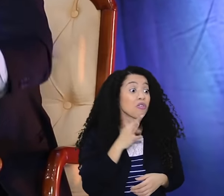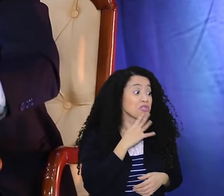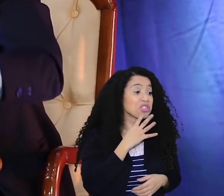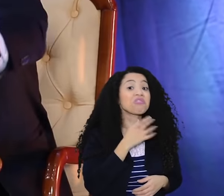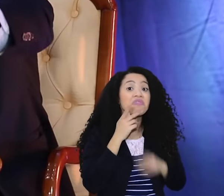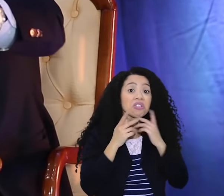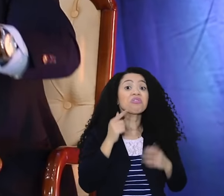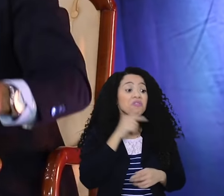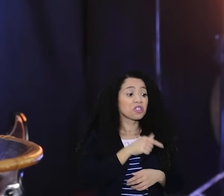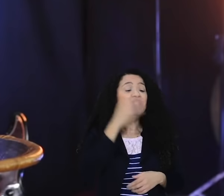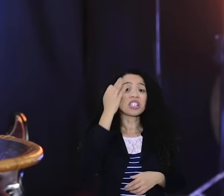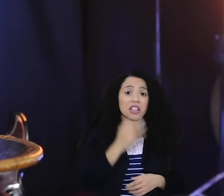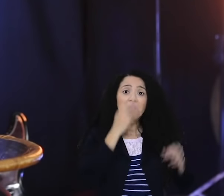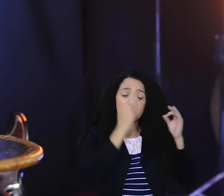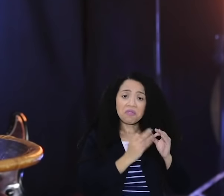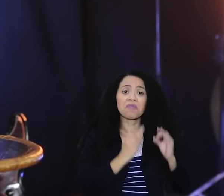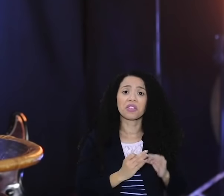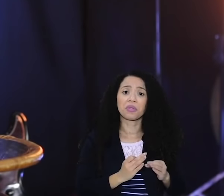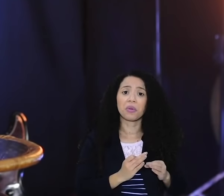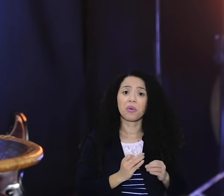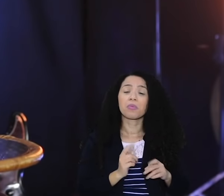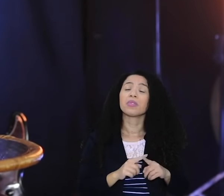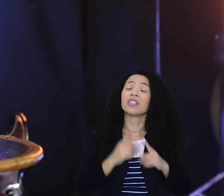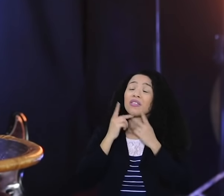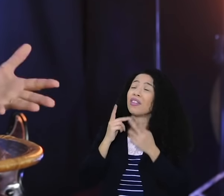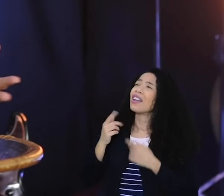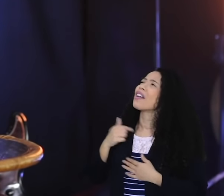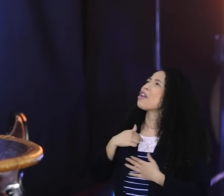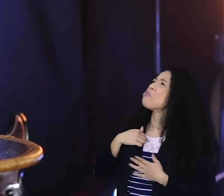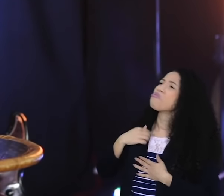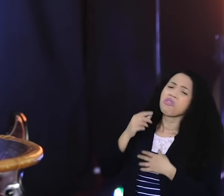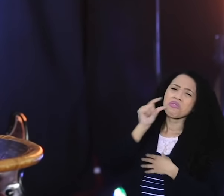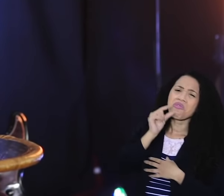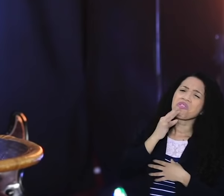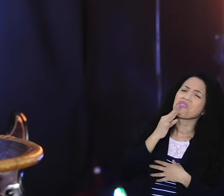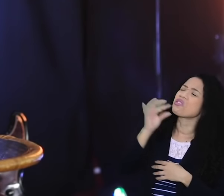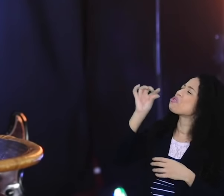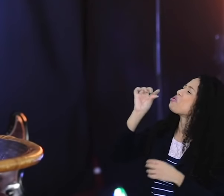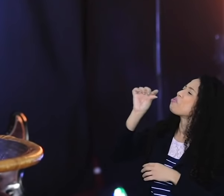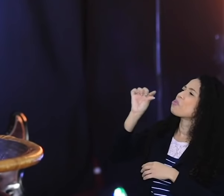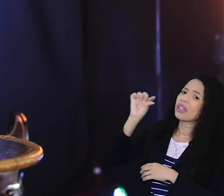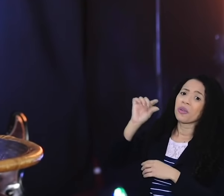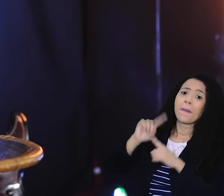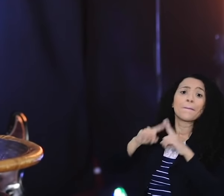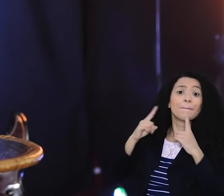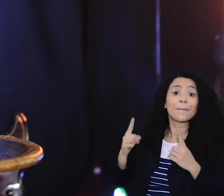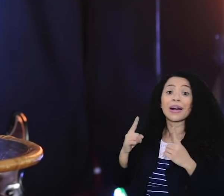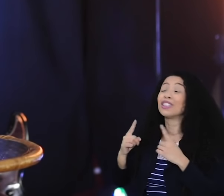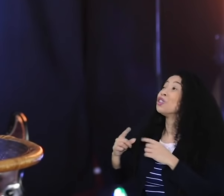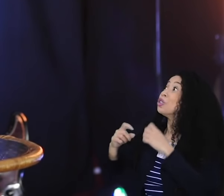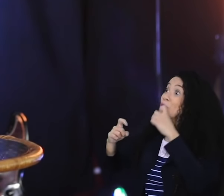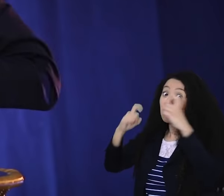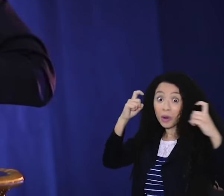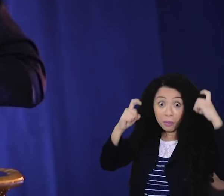reto, temente a Deus e se desvia do mal? Mas ele diz assim: eu te conhecia superficialmente, passei por uma luta, enfrentei uma tempestade,